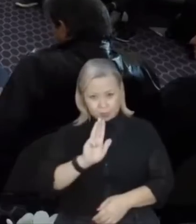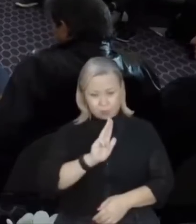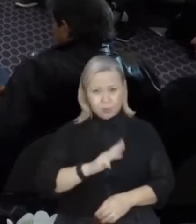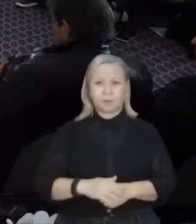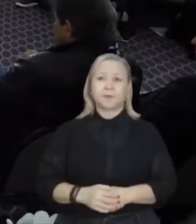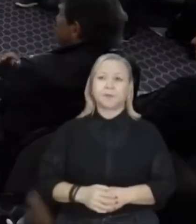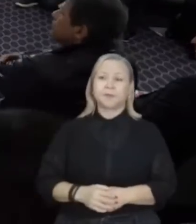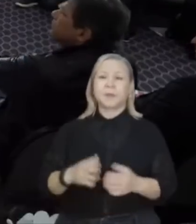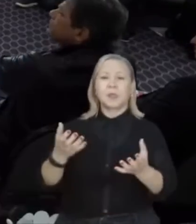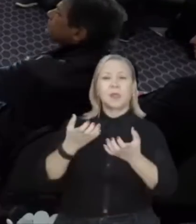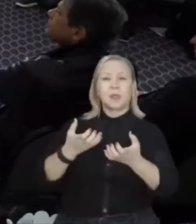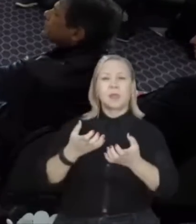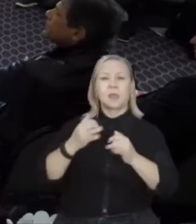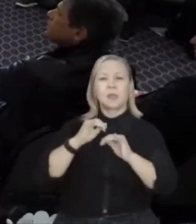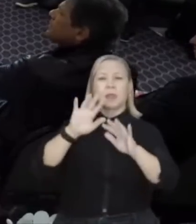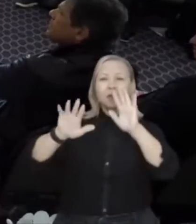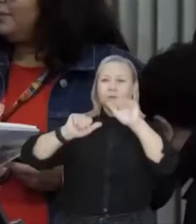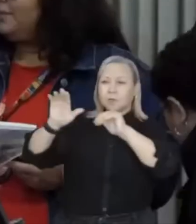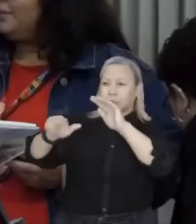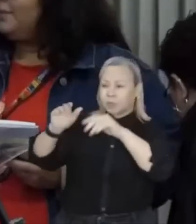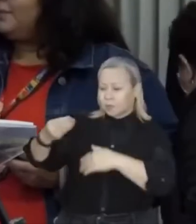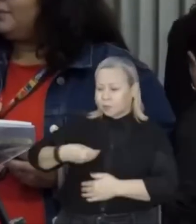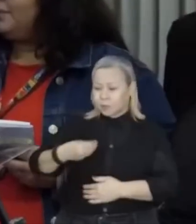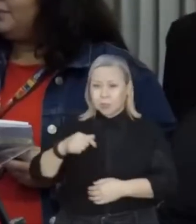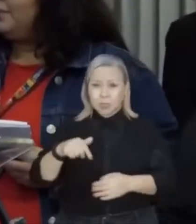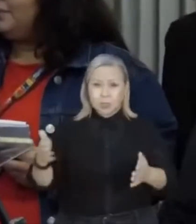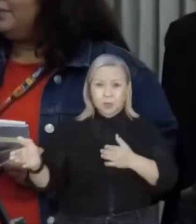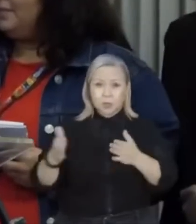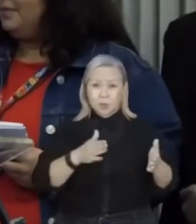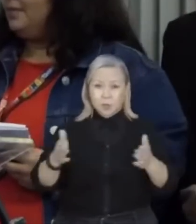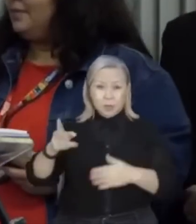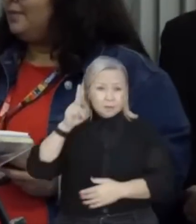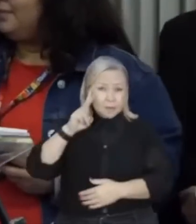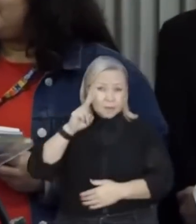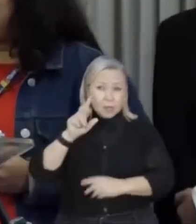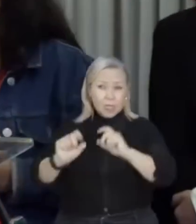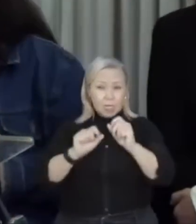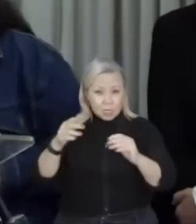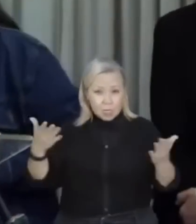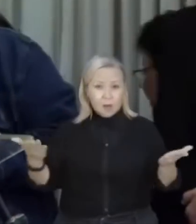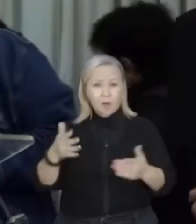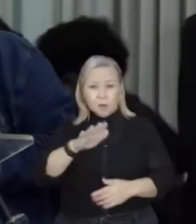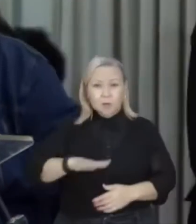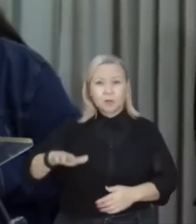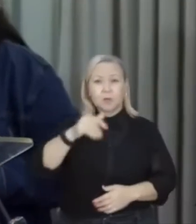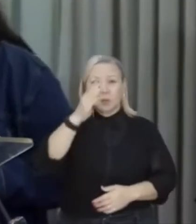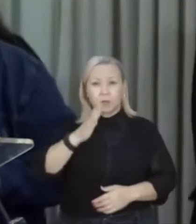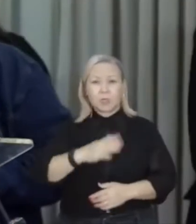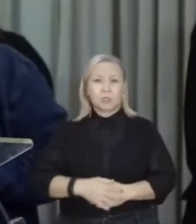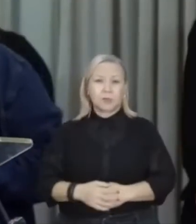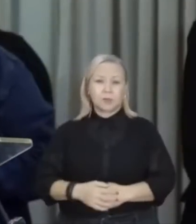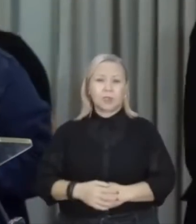quero conclamar os presentes a este momento histórico, em que agora, para todo o Brasil, faremos